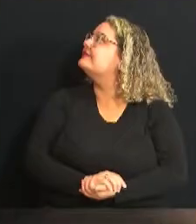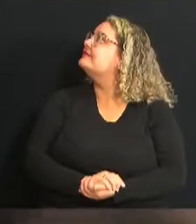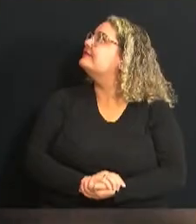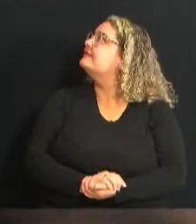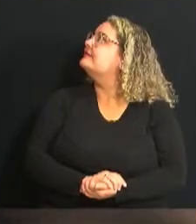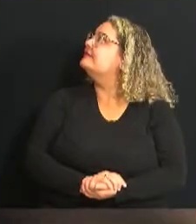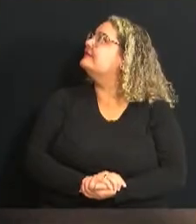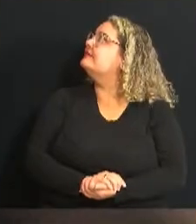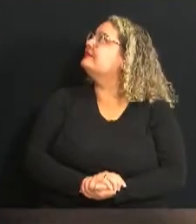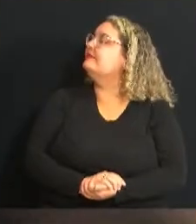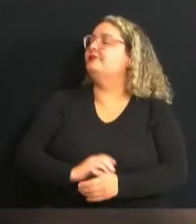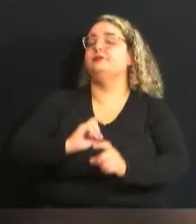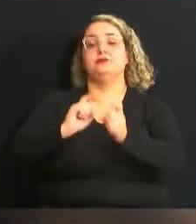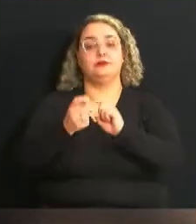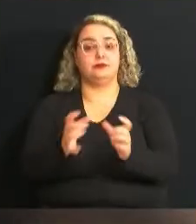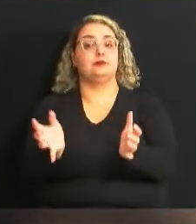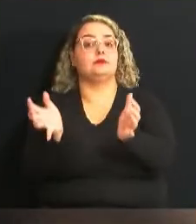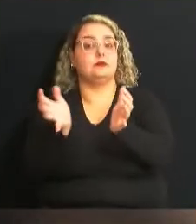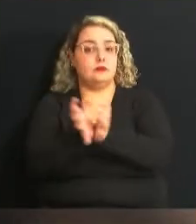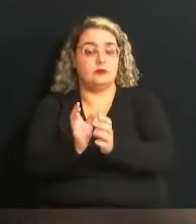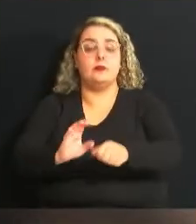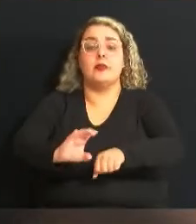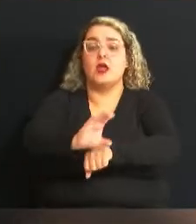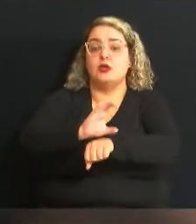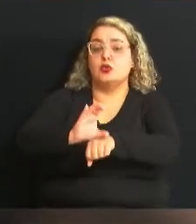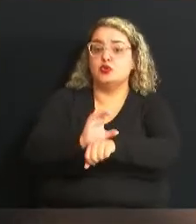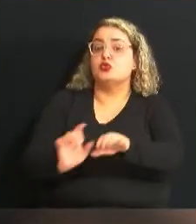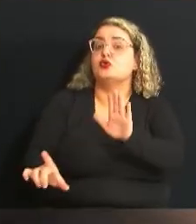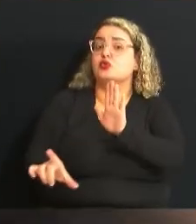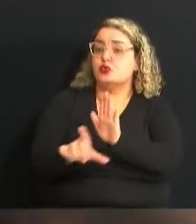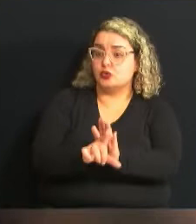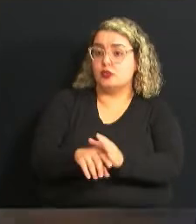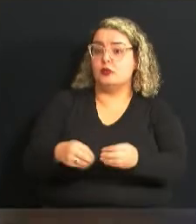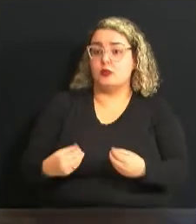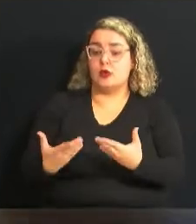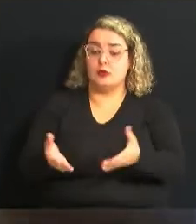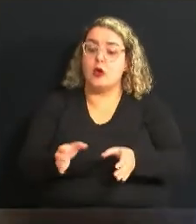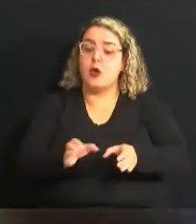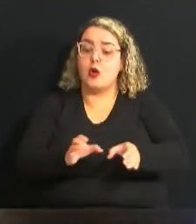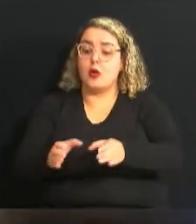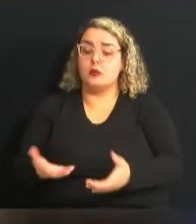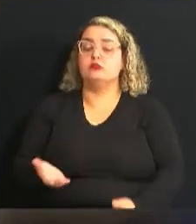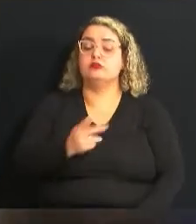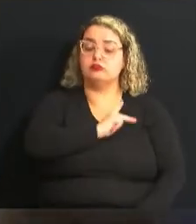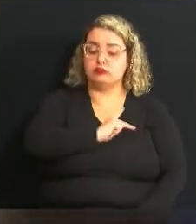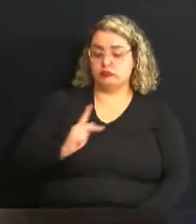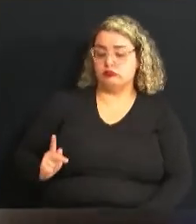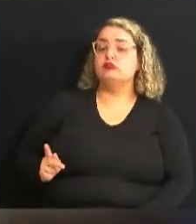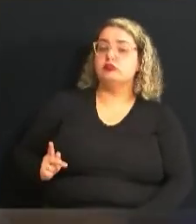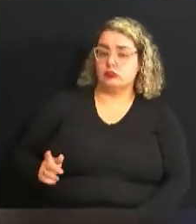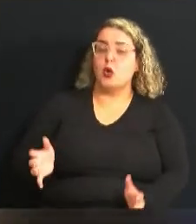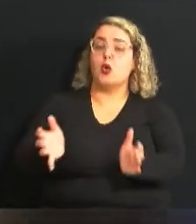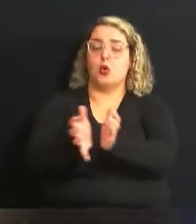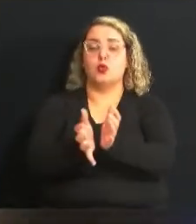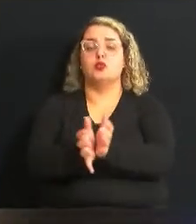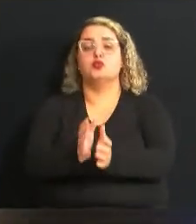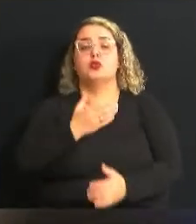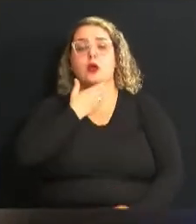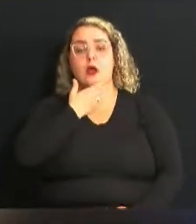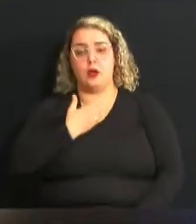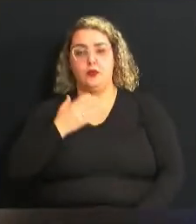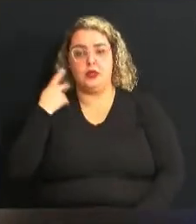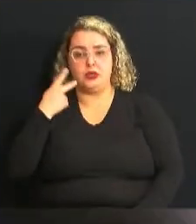A reunião da Comissão de Constituição e Legalidade foi comandada pelo vereador e presidente do grupo, Carmo Luiz.